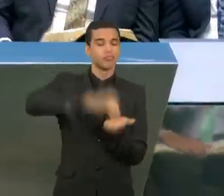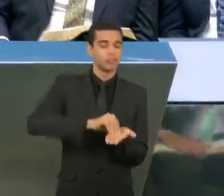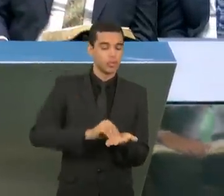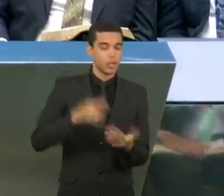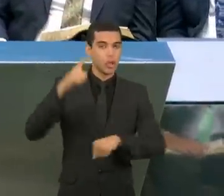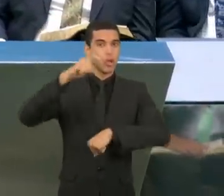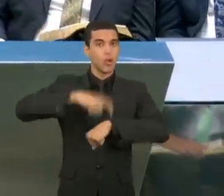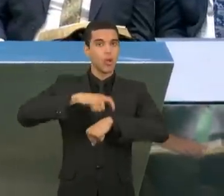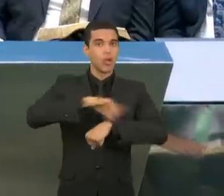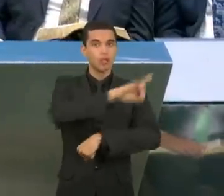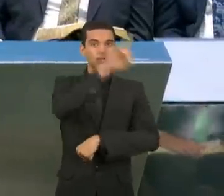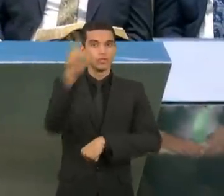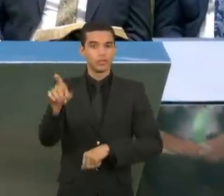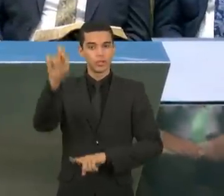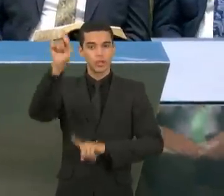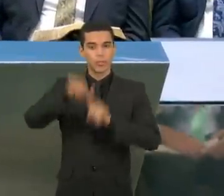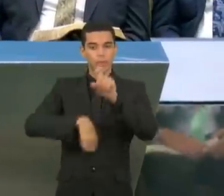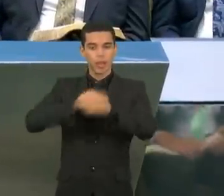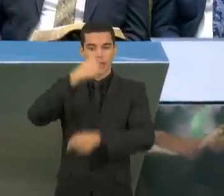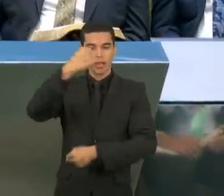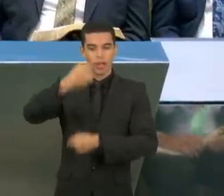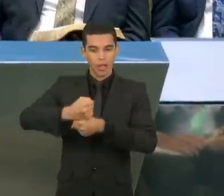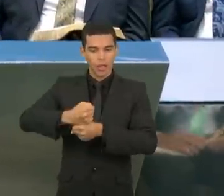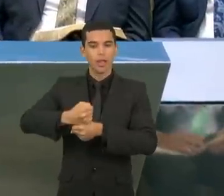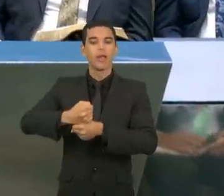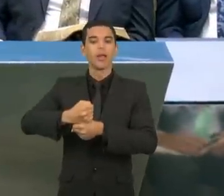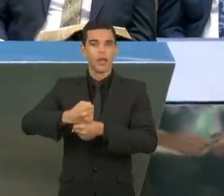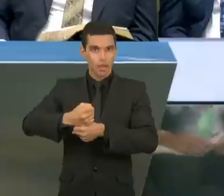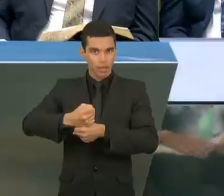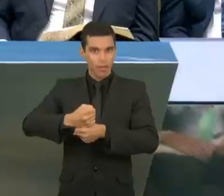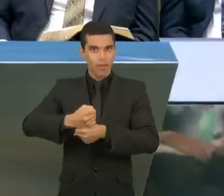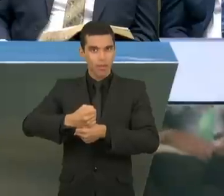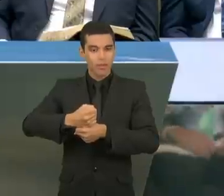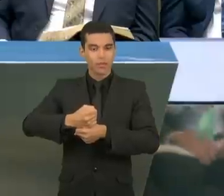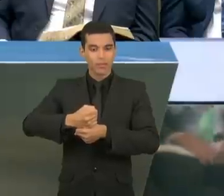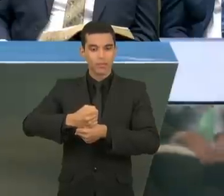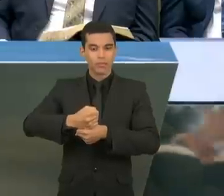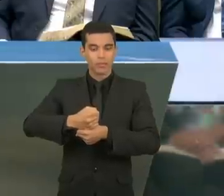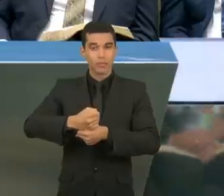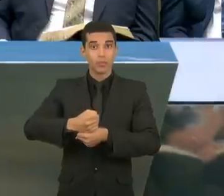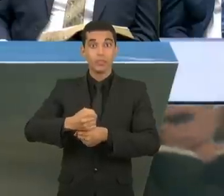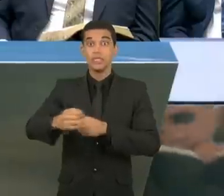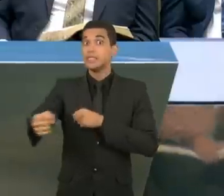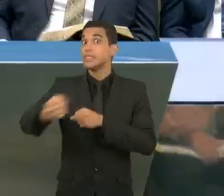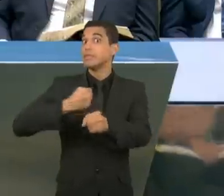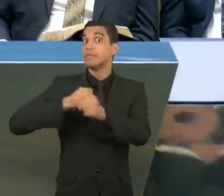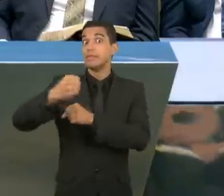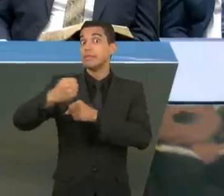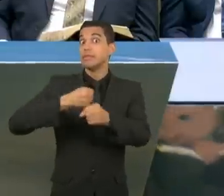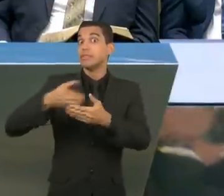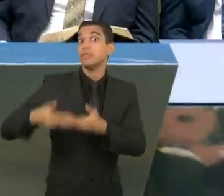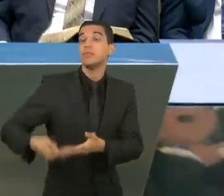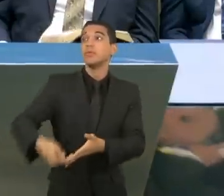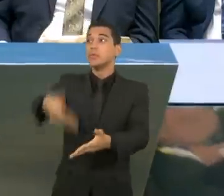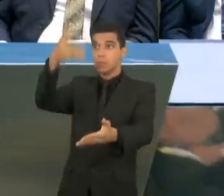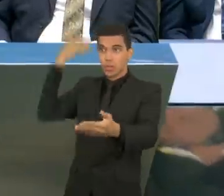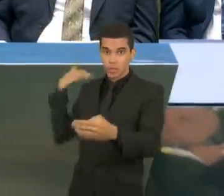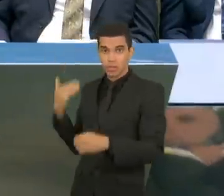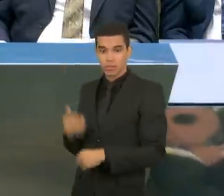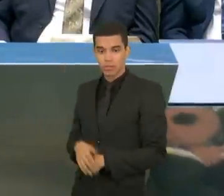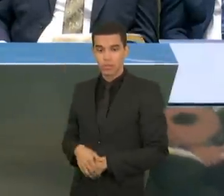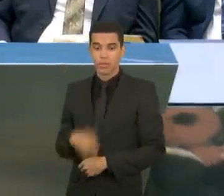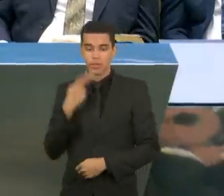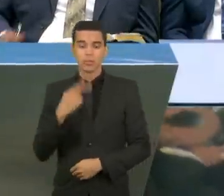dia, mês, ano. Com milênios de antecedência. Falasse,